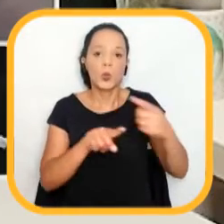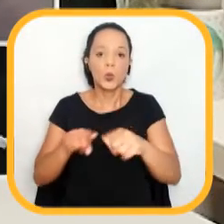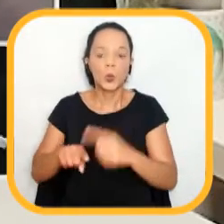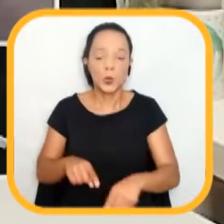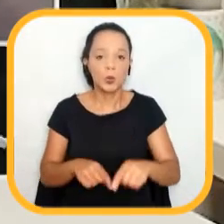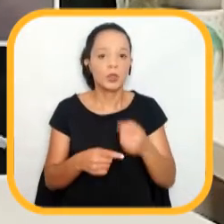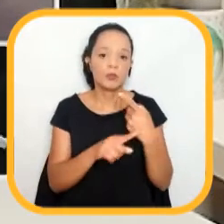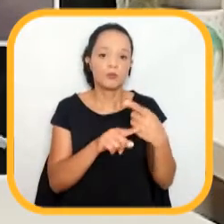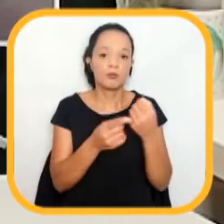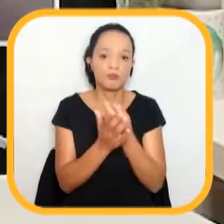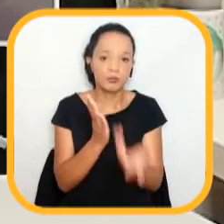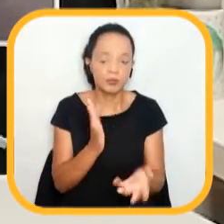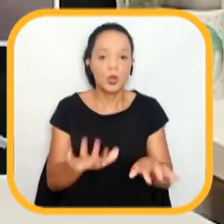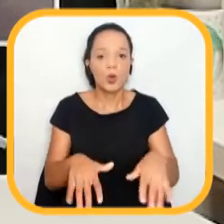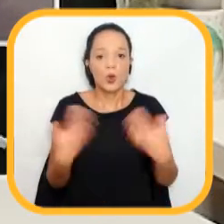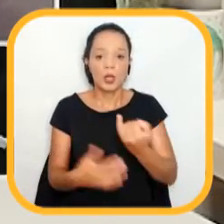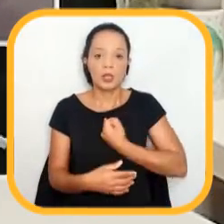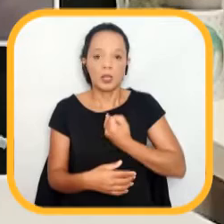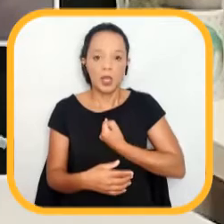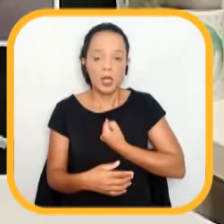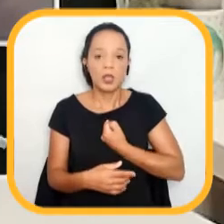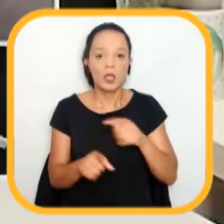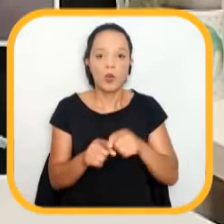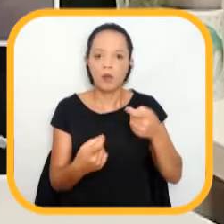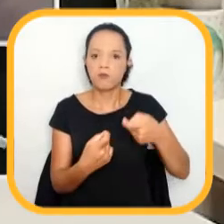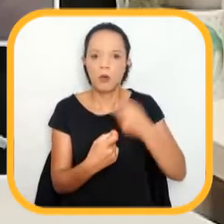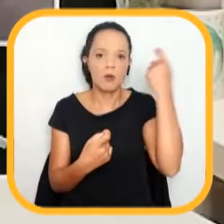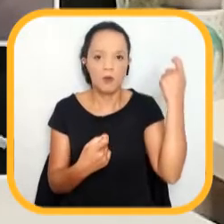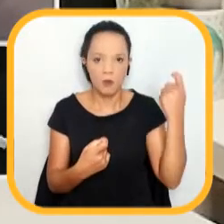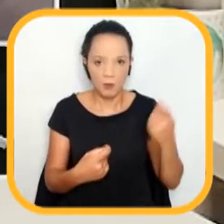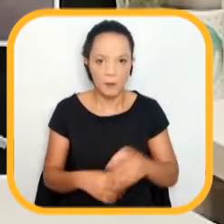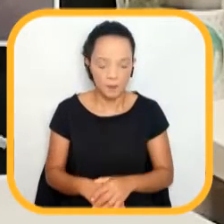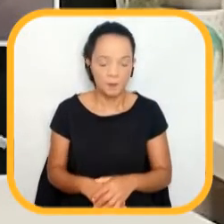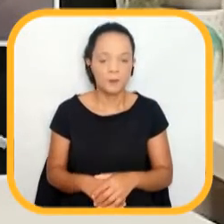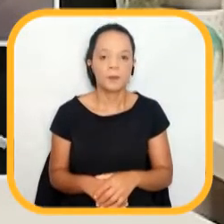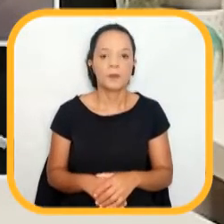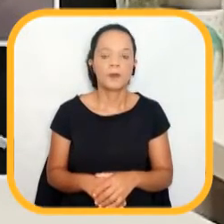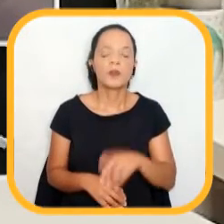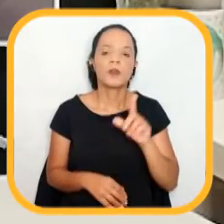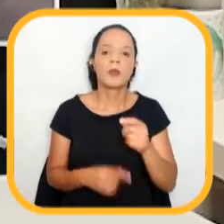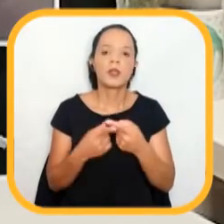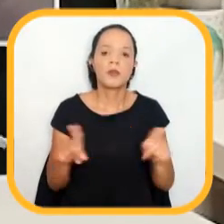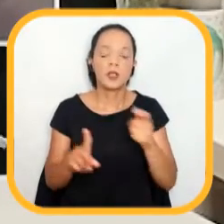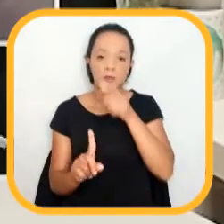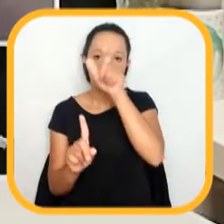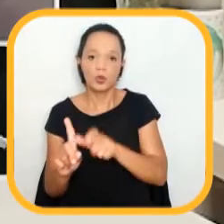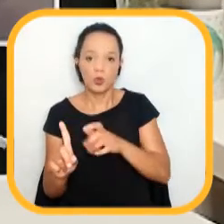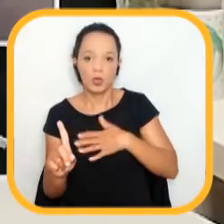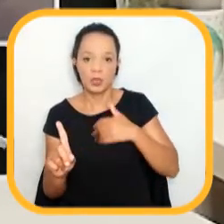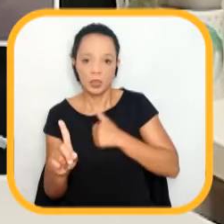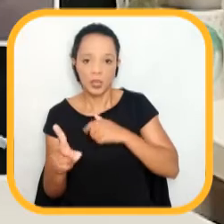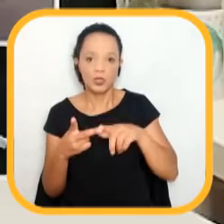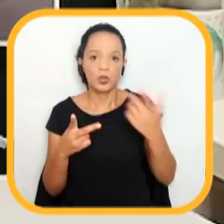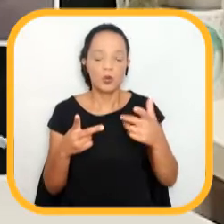identidades ser variadas e fluídas, ou a sua identidade e a expressão não coincidir totalmente. E qual é a diferença entre uma